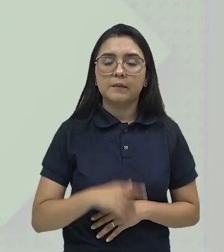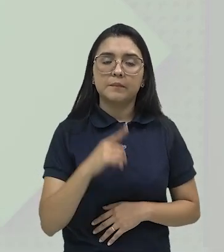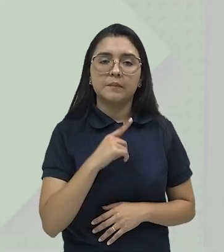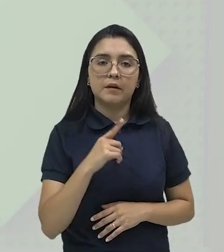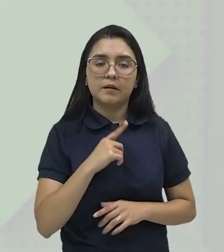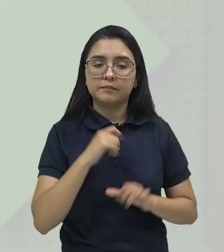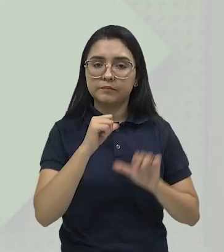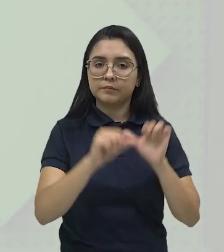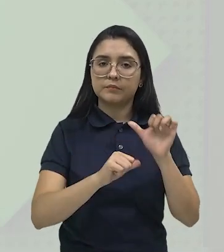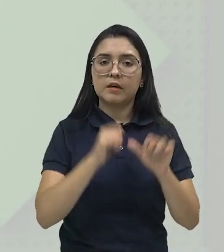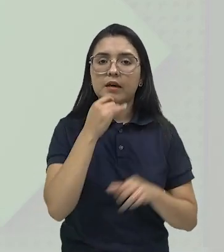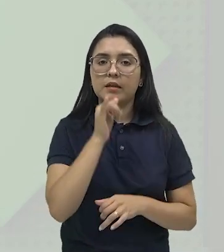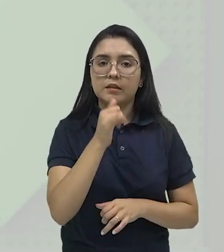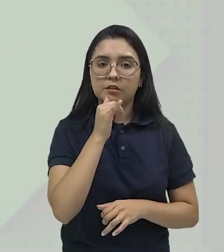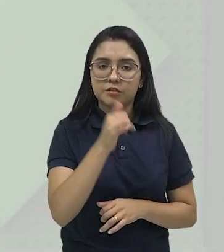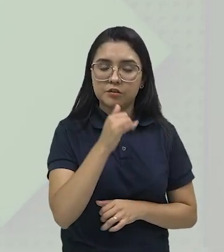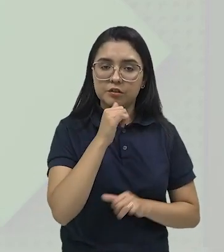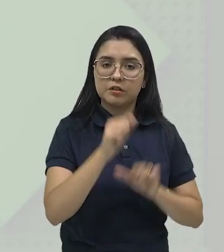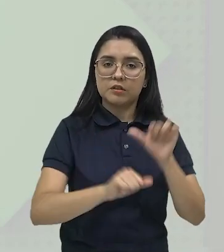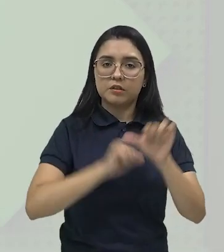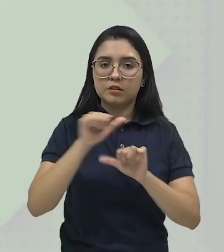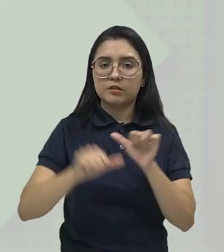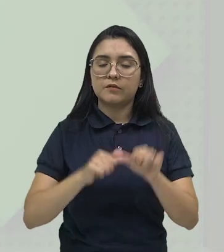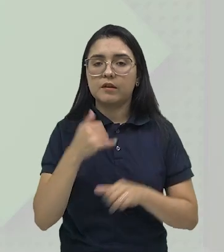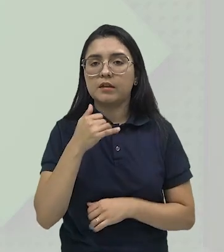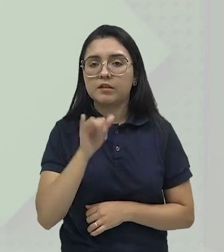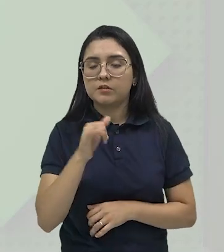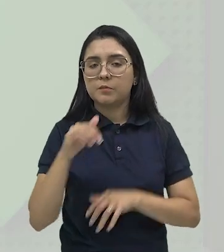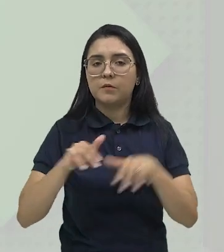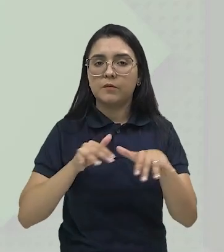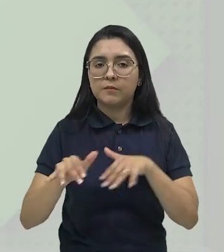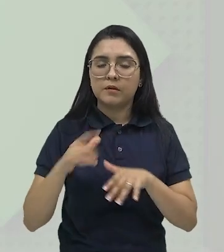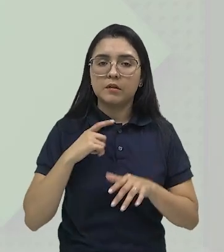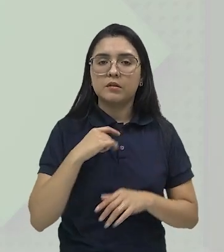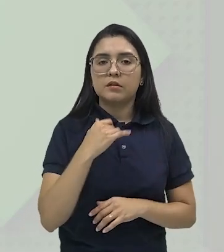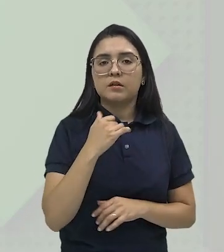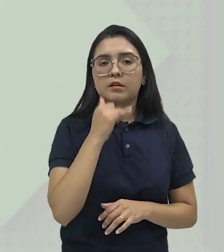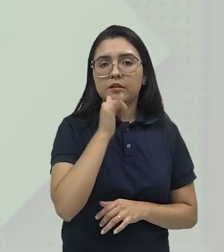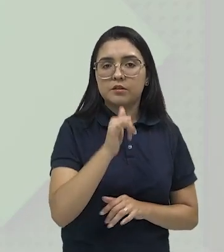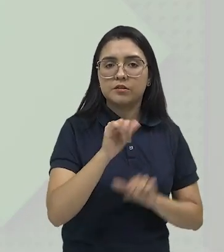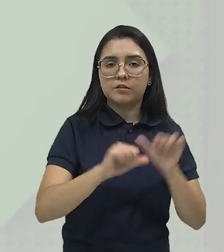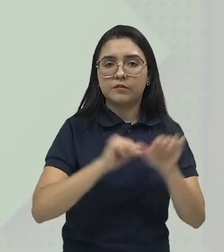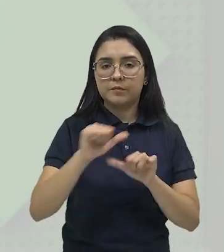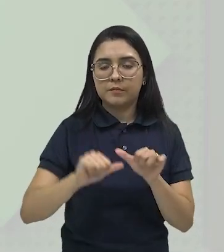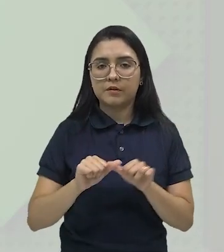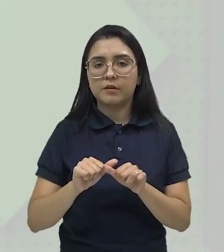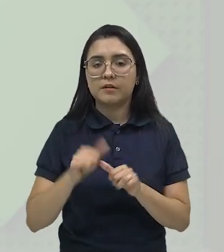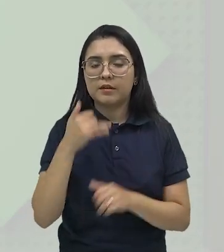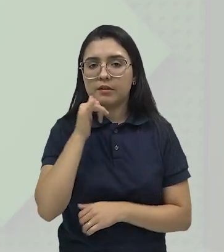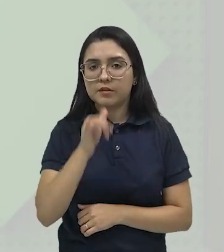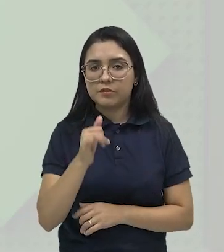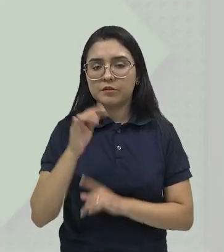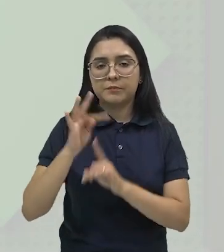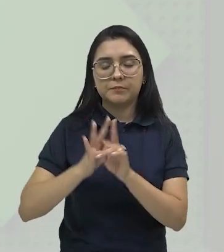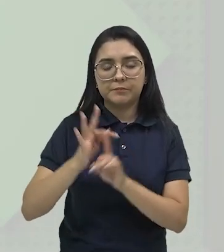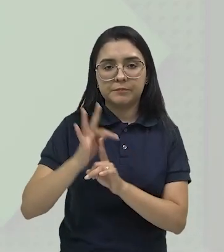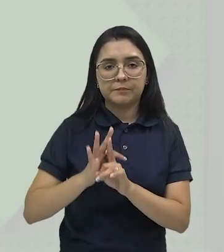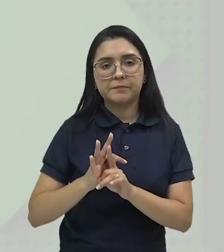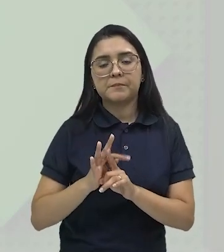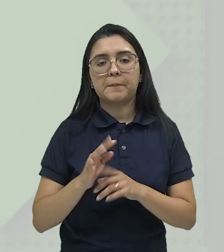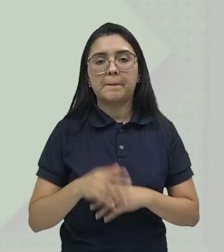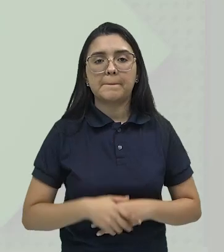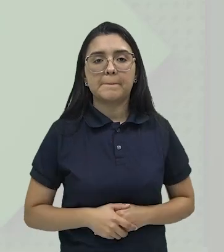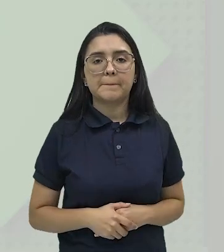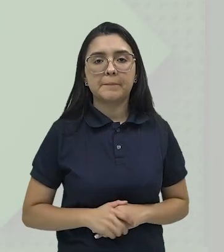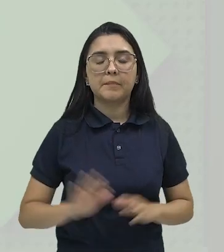a energia elétrica em energia cinética, em energia térmica, entre outras, tá? E aí a gente vai